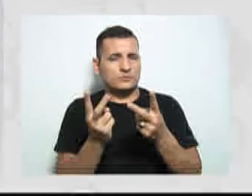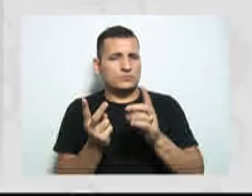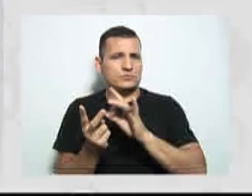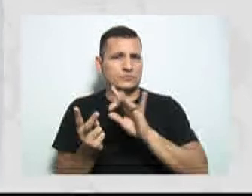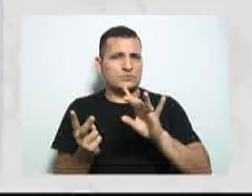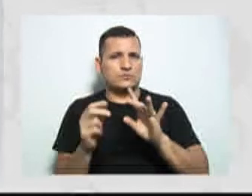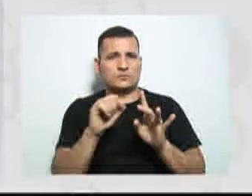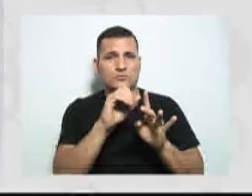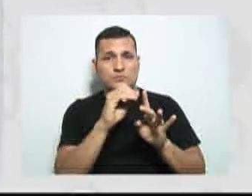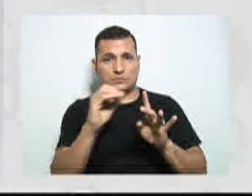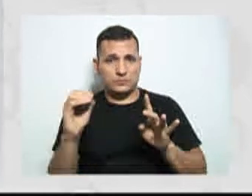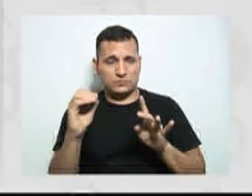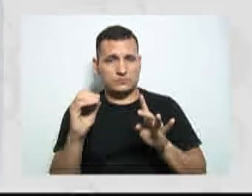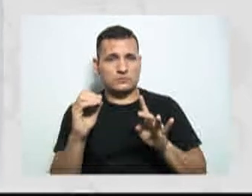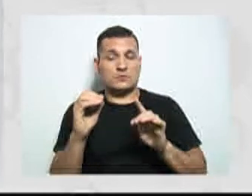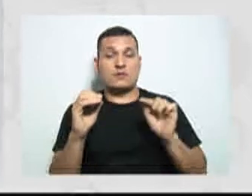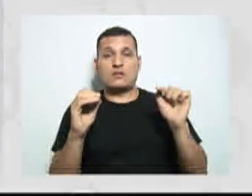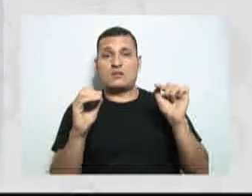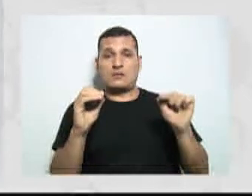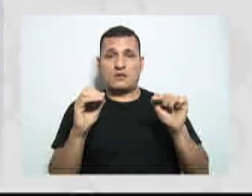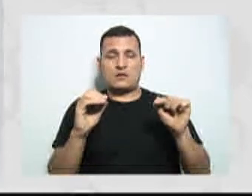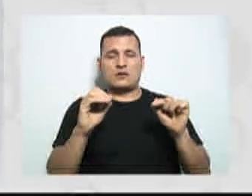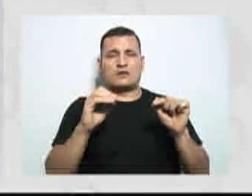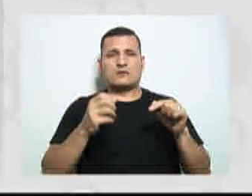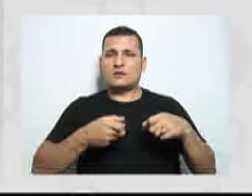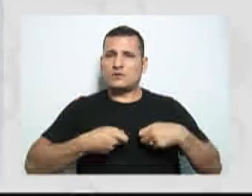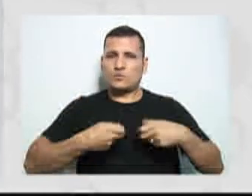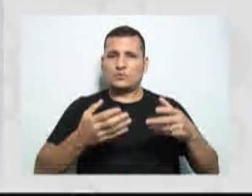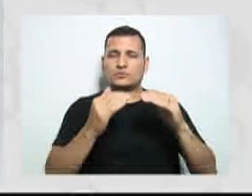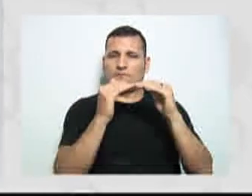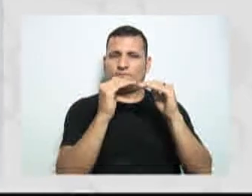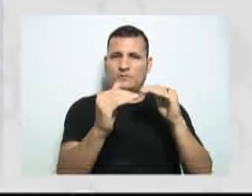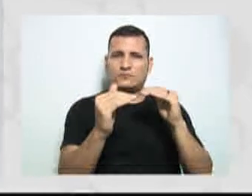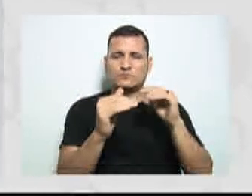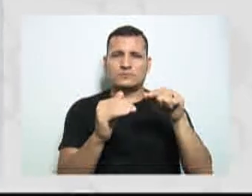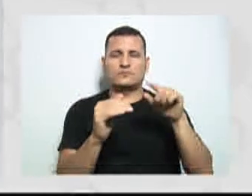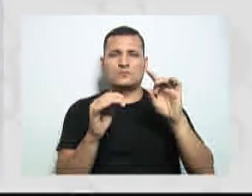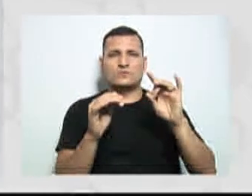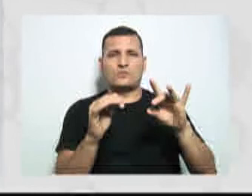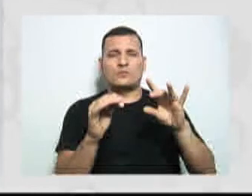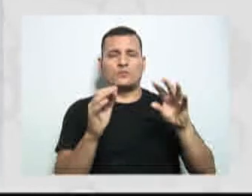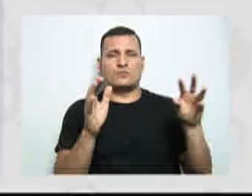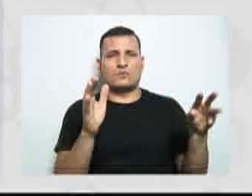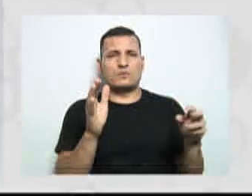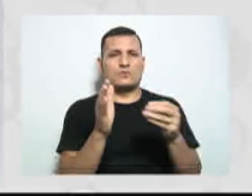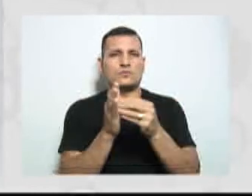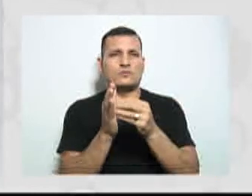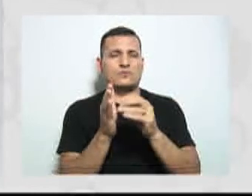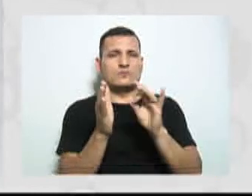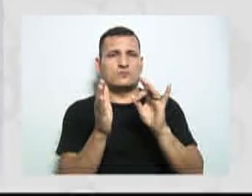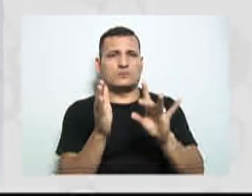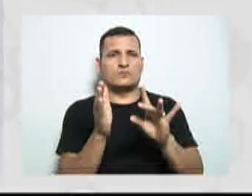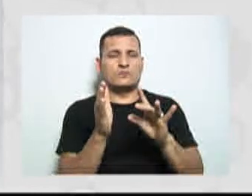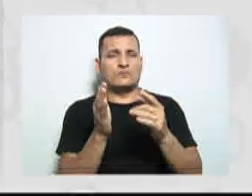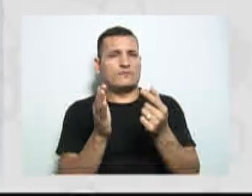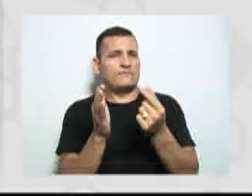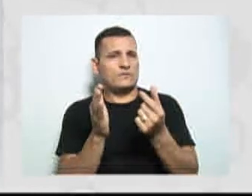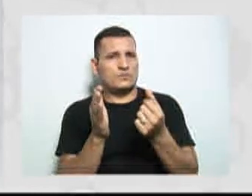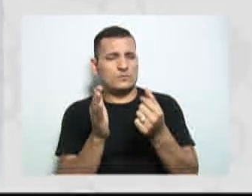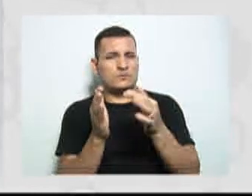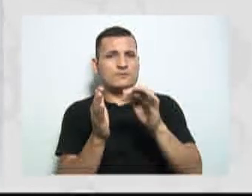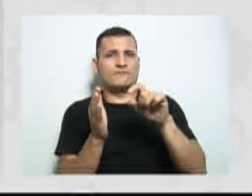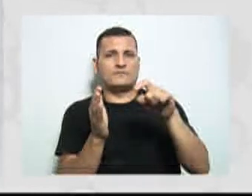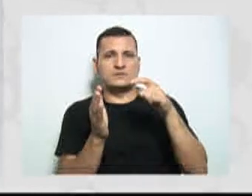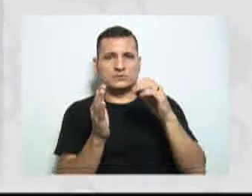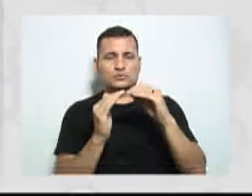800, lá na alocação dos custos fixos, você só pode alocar o valor dos custos